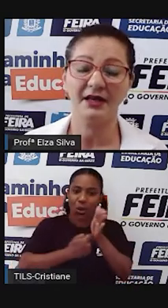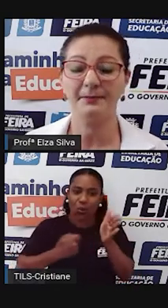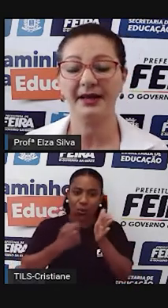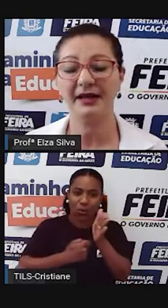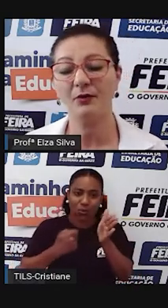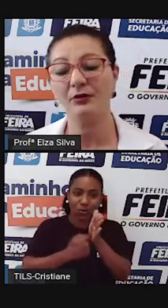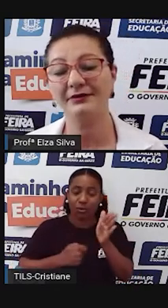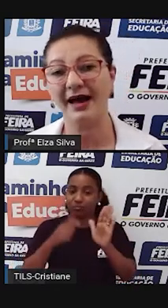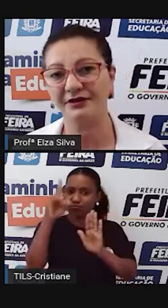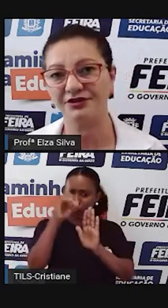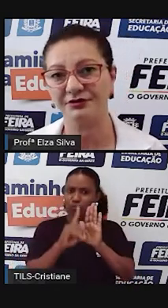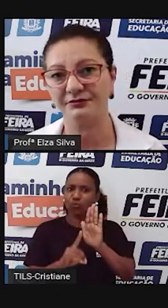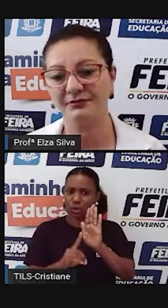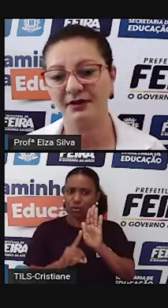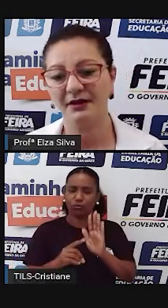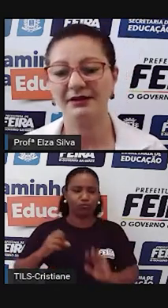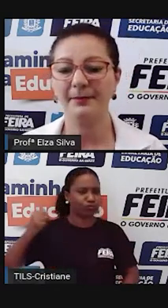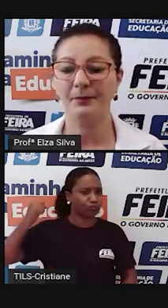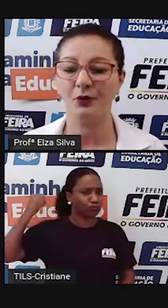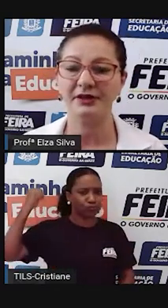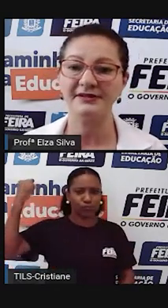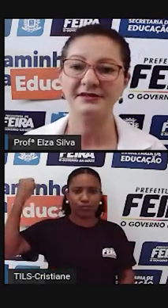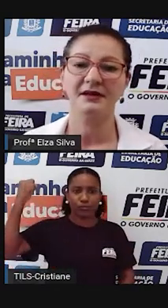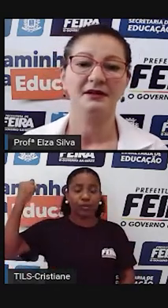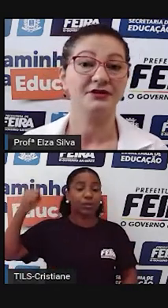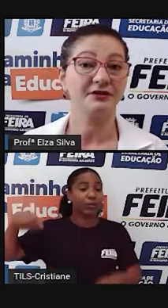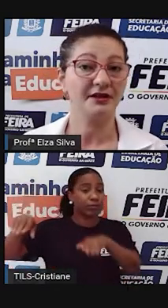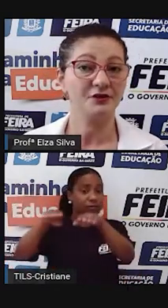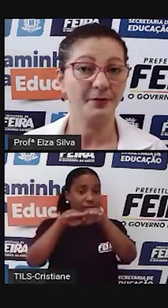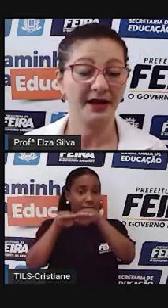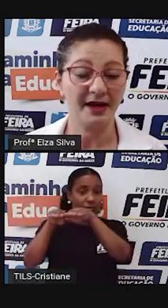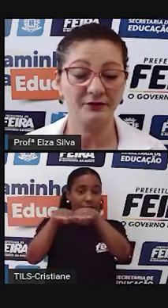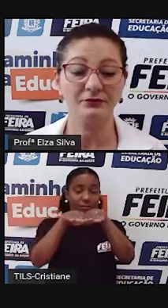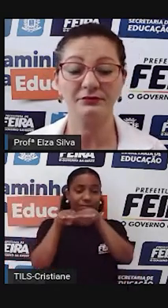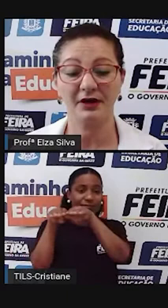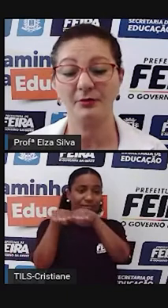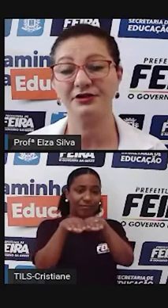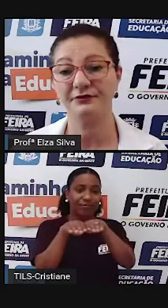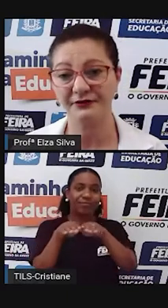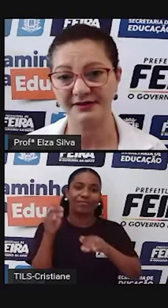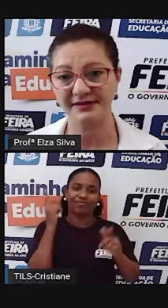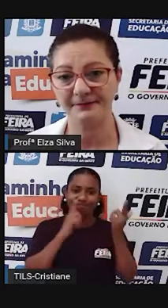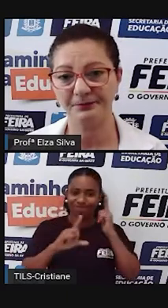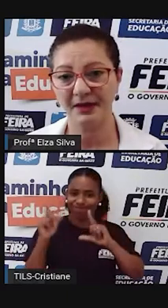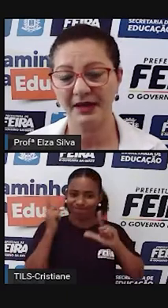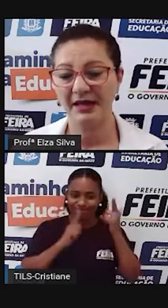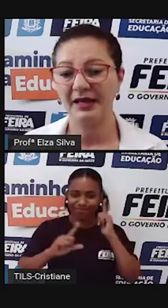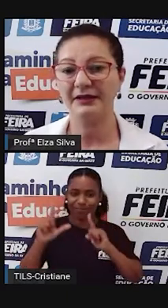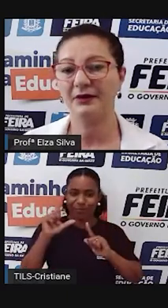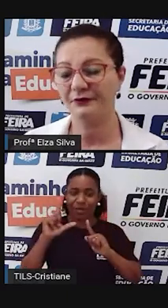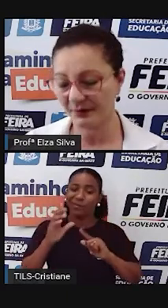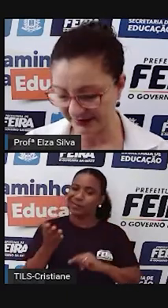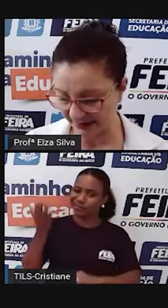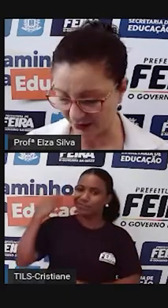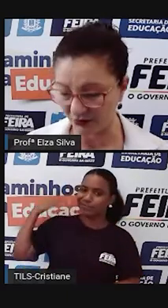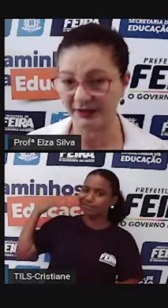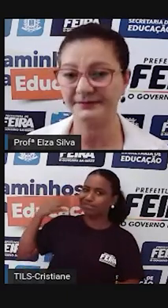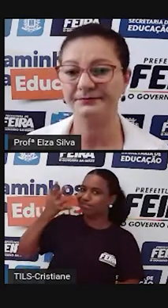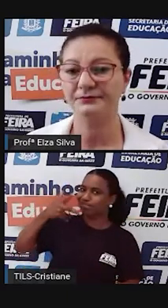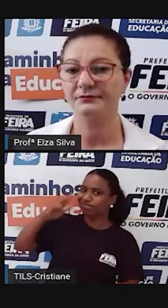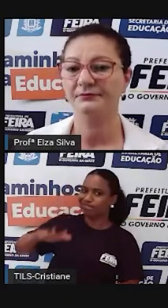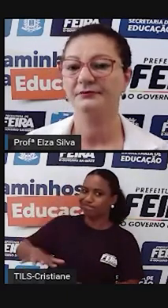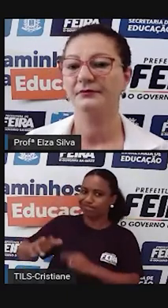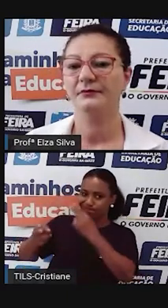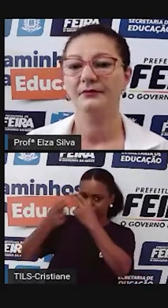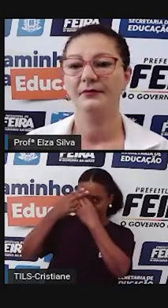civis e pela igualdade, depois de ter superado o trauma de infância. Então, vamos agora